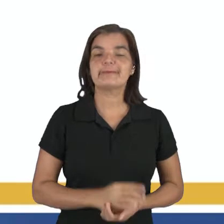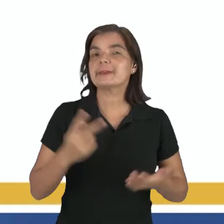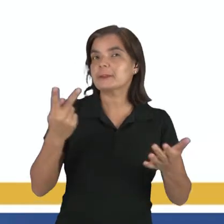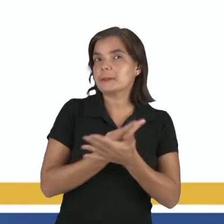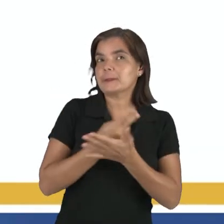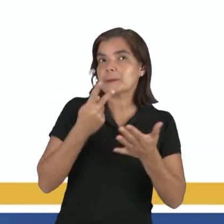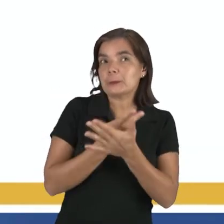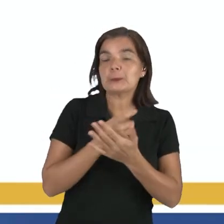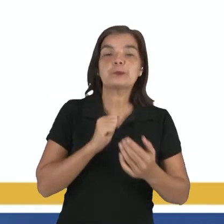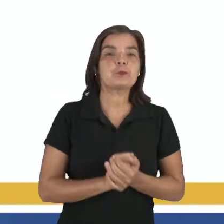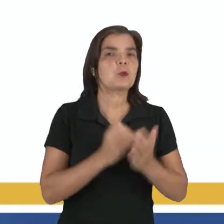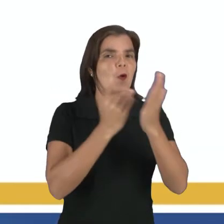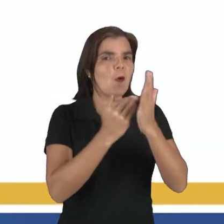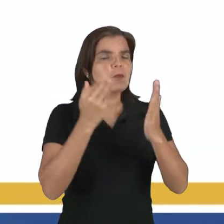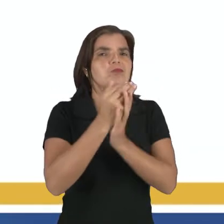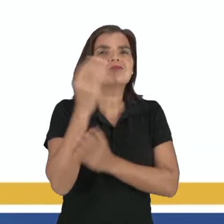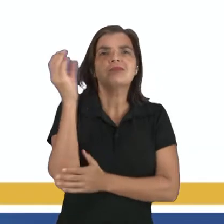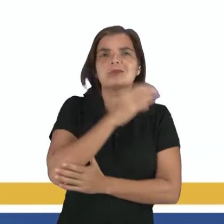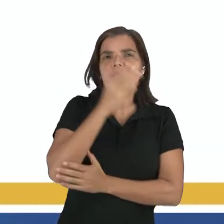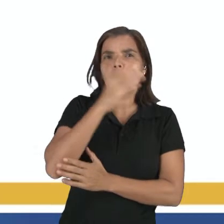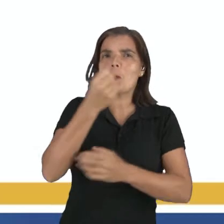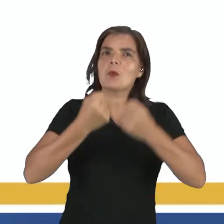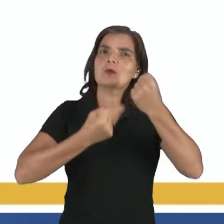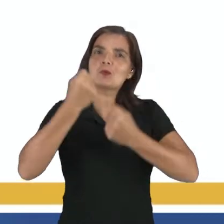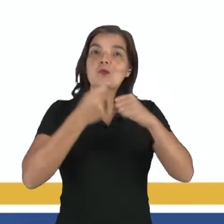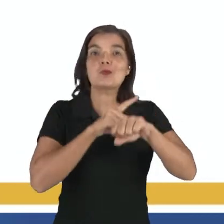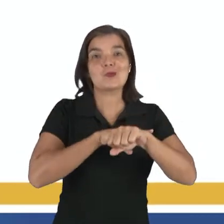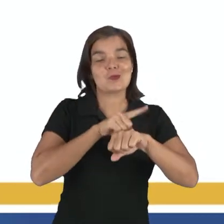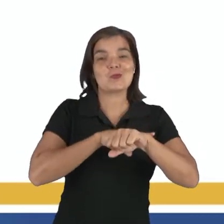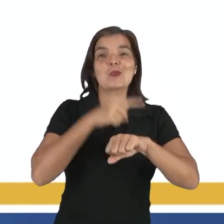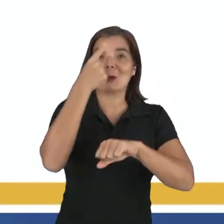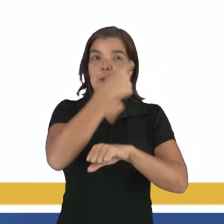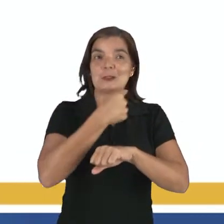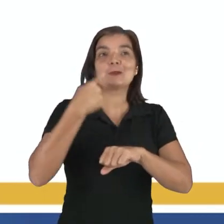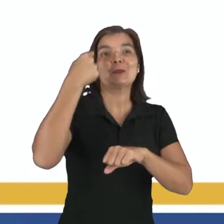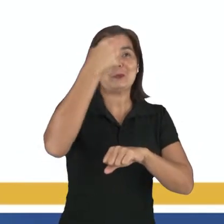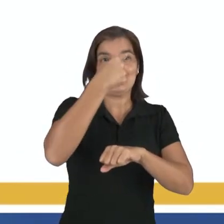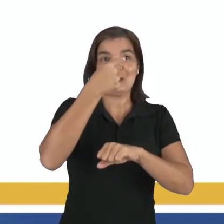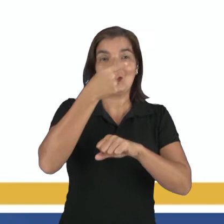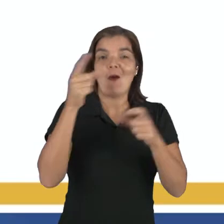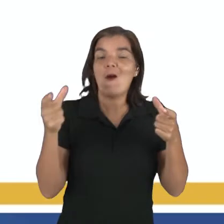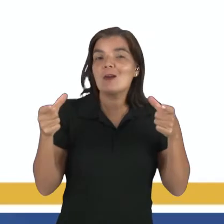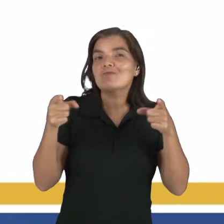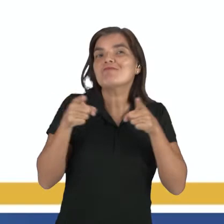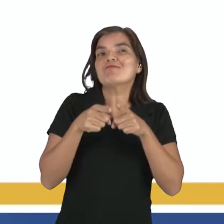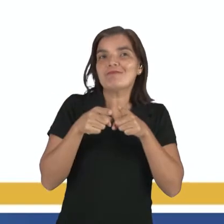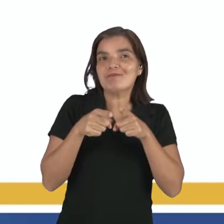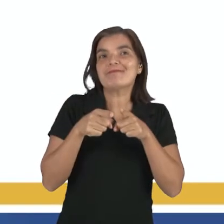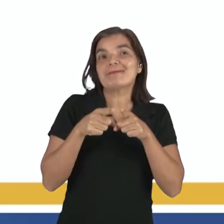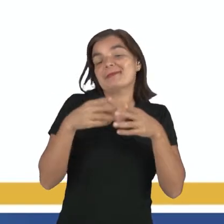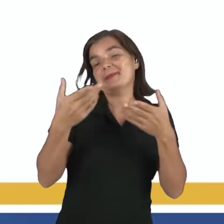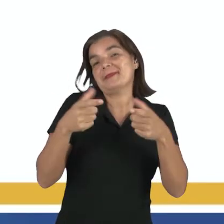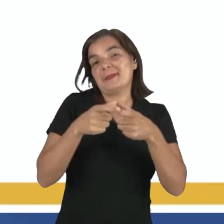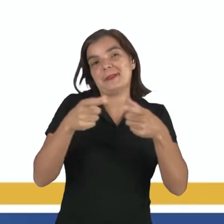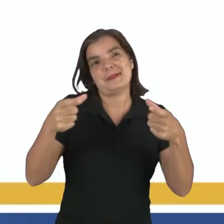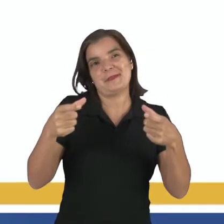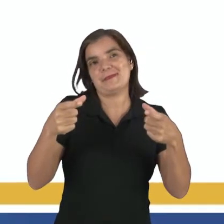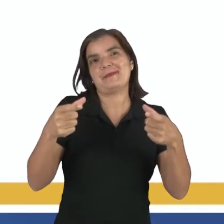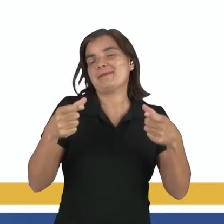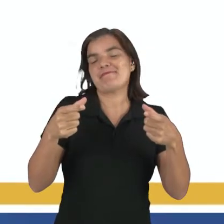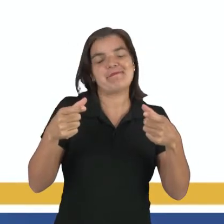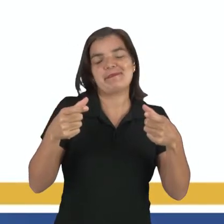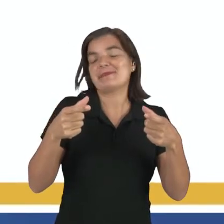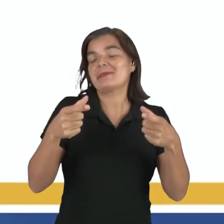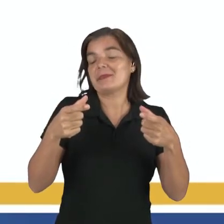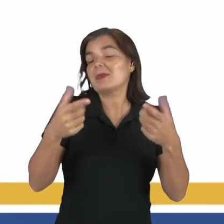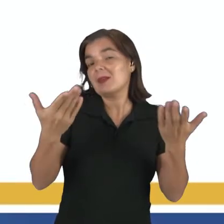é incorreto aumentando a velocidade do automóvel o tempo gasto no percurso será reduzido e não